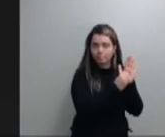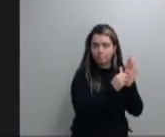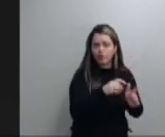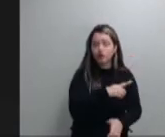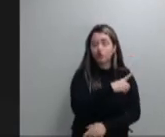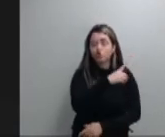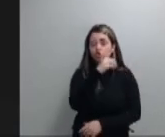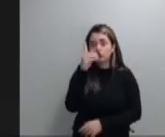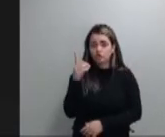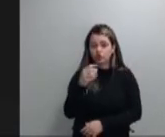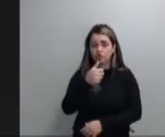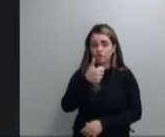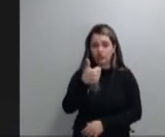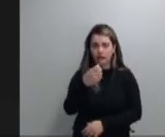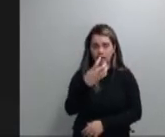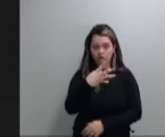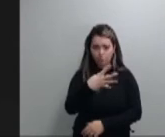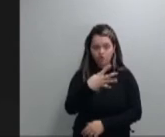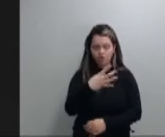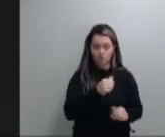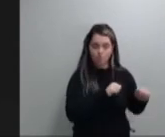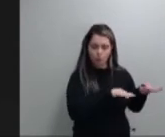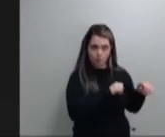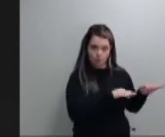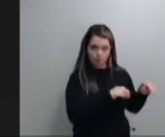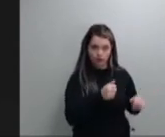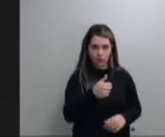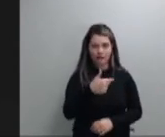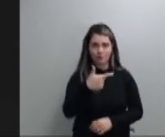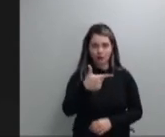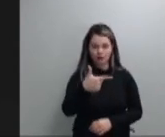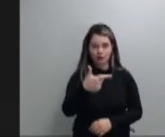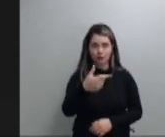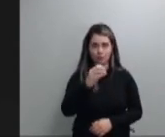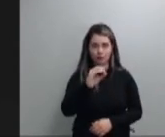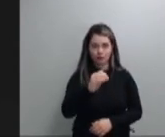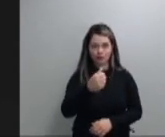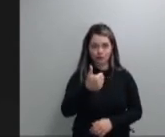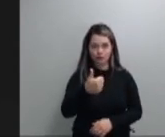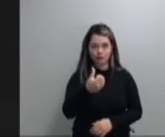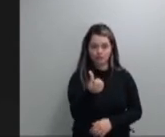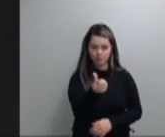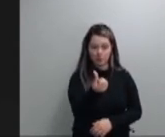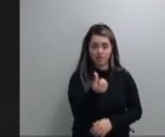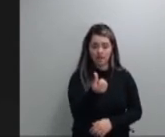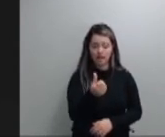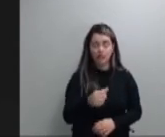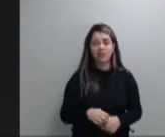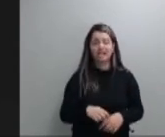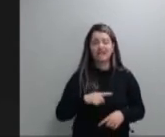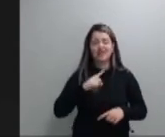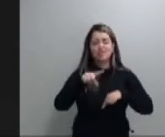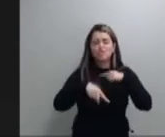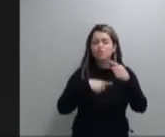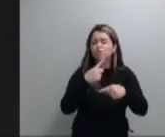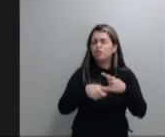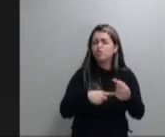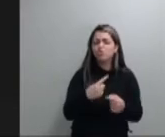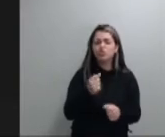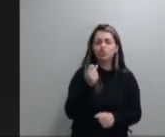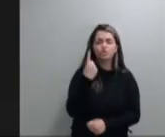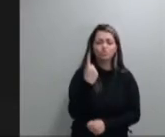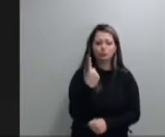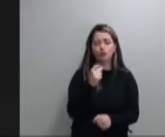setembro de 2016, ou seja, quase um ano depois da data da primeira fixação do critério temporal, a comissão